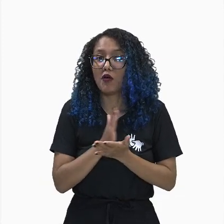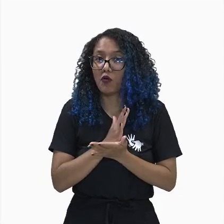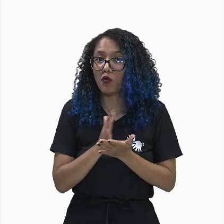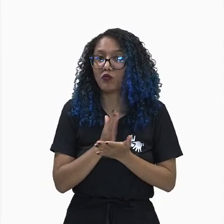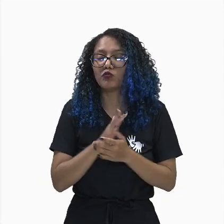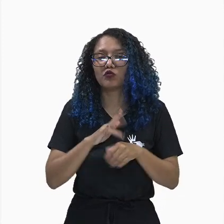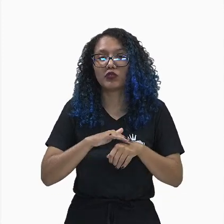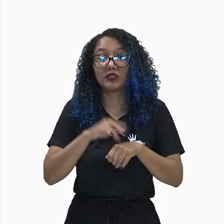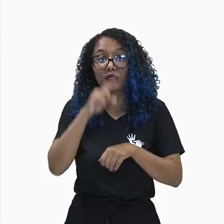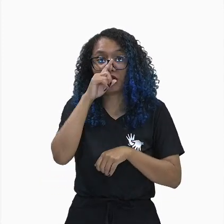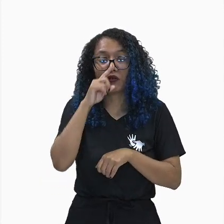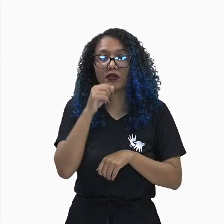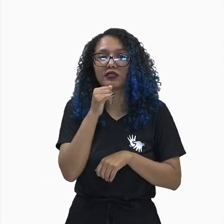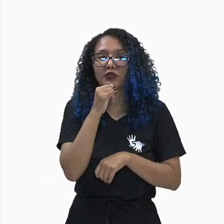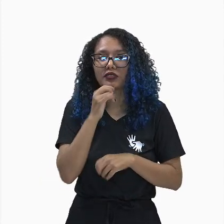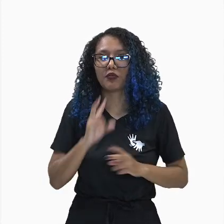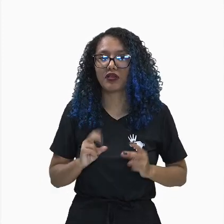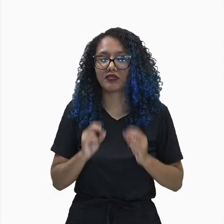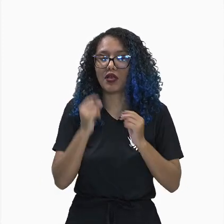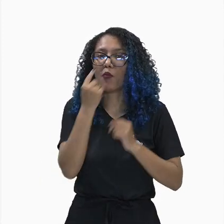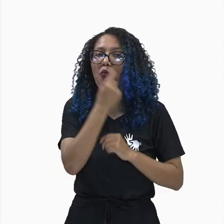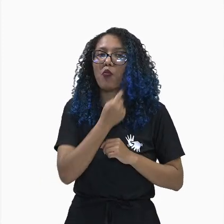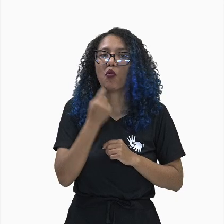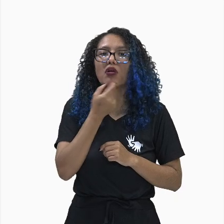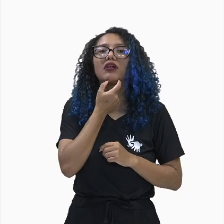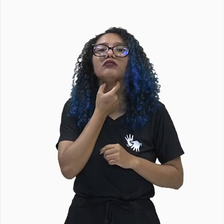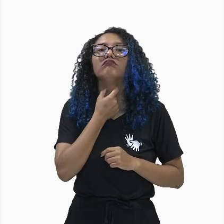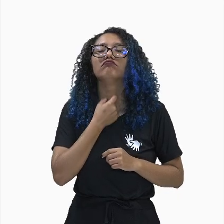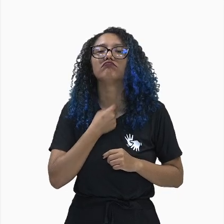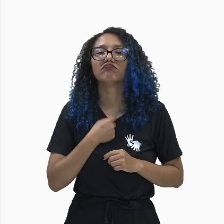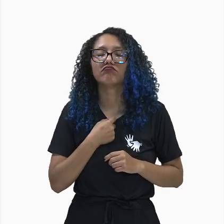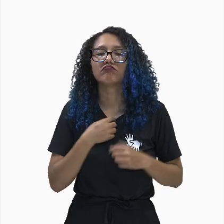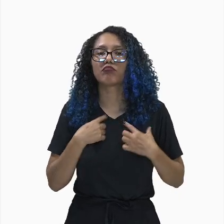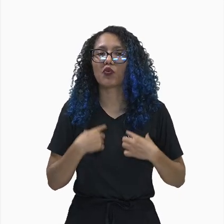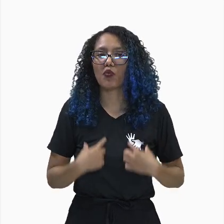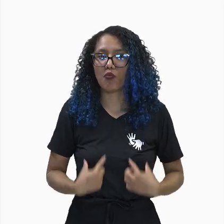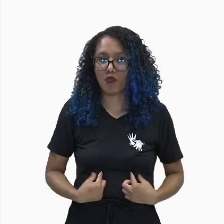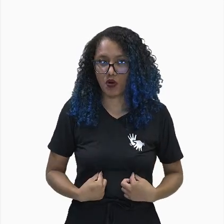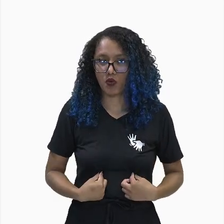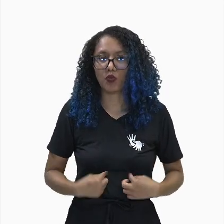de boca, laringe, esôfago,